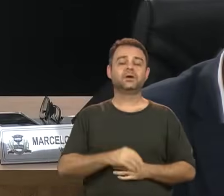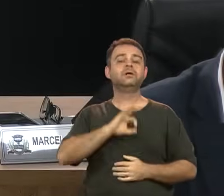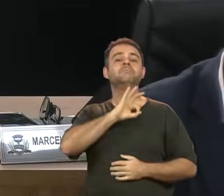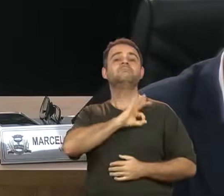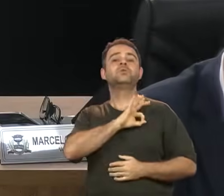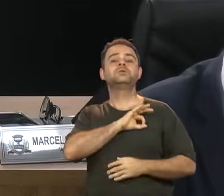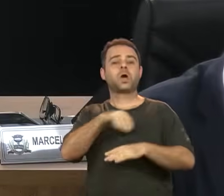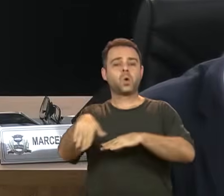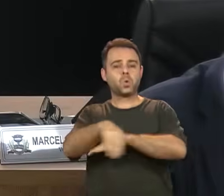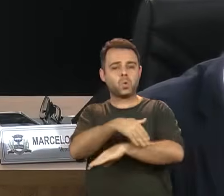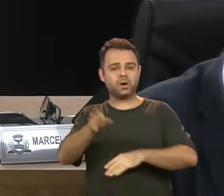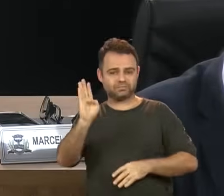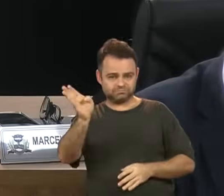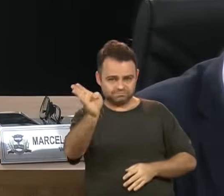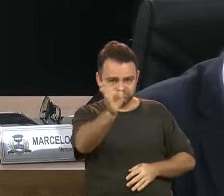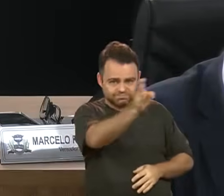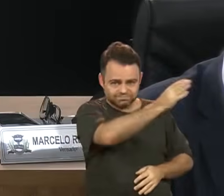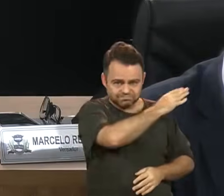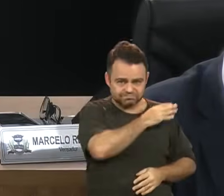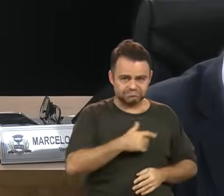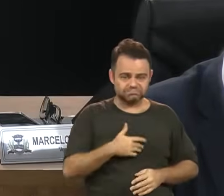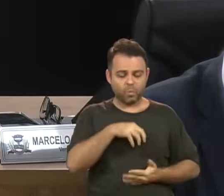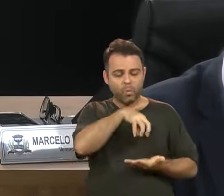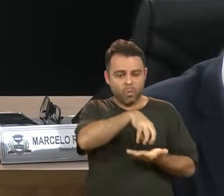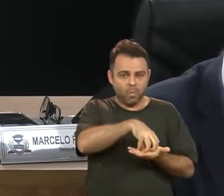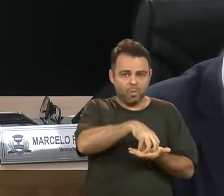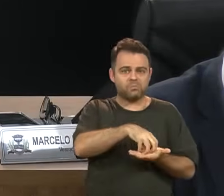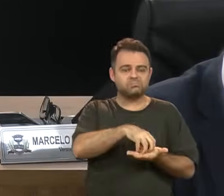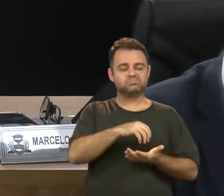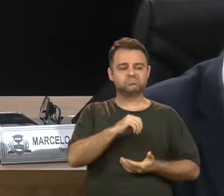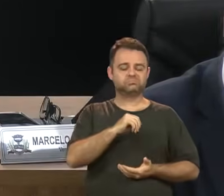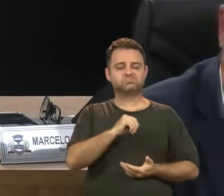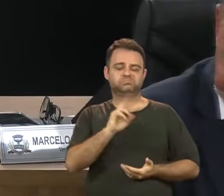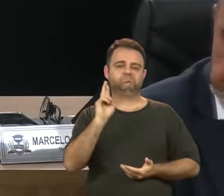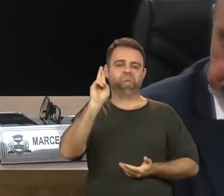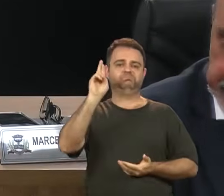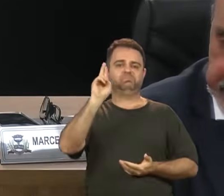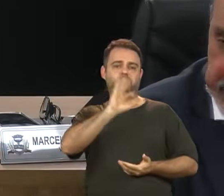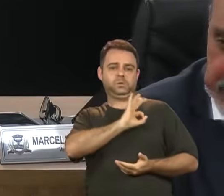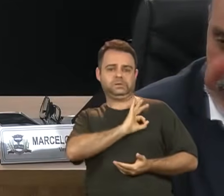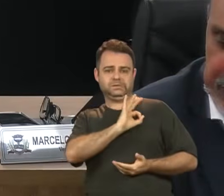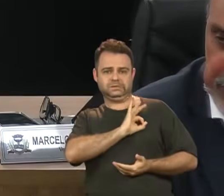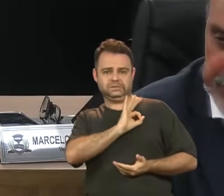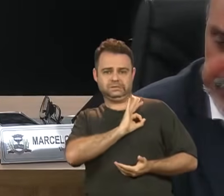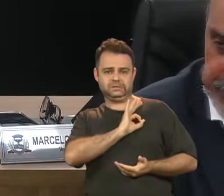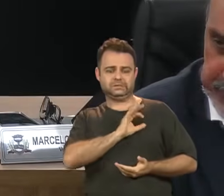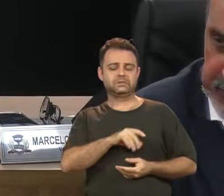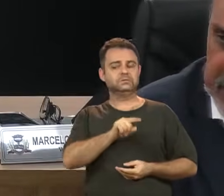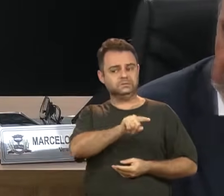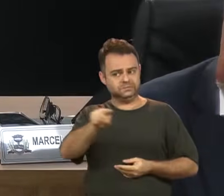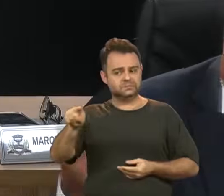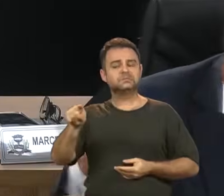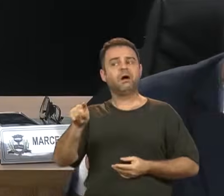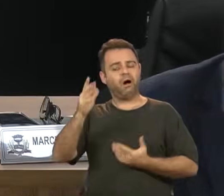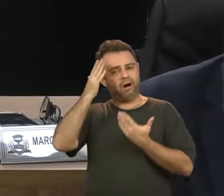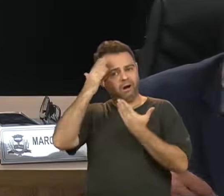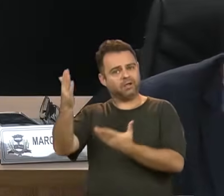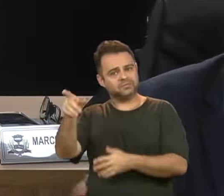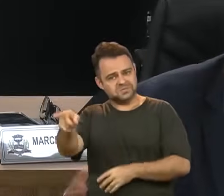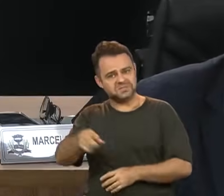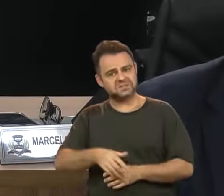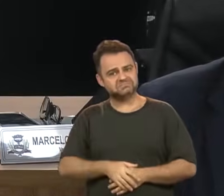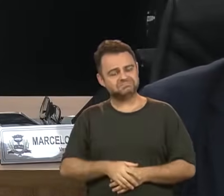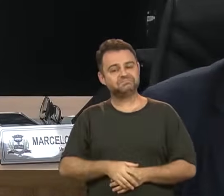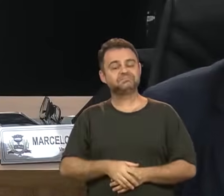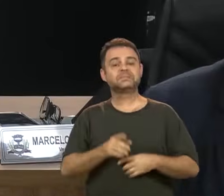essas ocorrências, ou a mesma delegacia de violência doméstica, ele é grato por isso, porque eu tenho certeza que essa